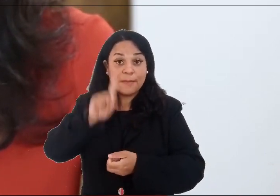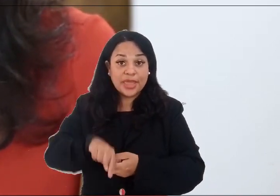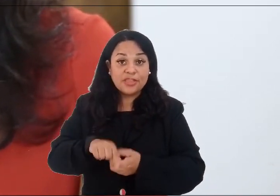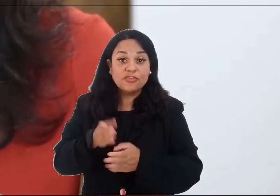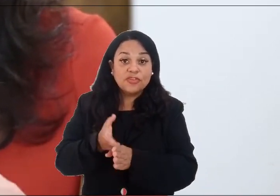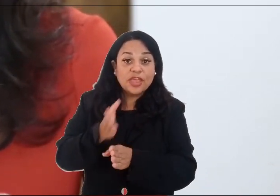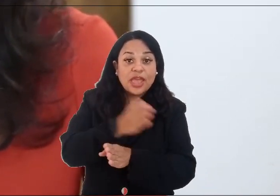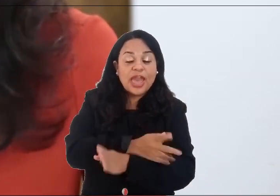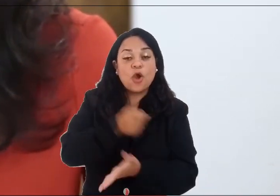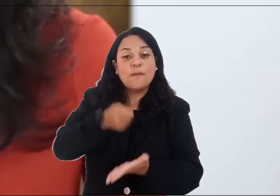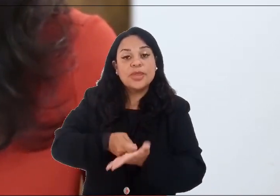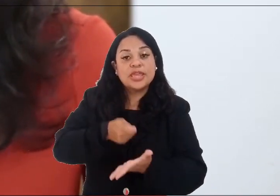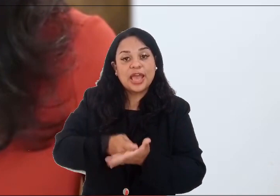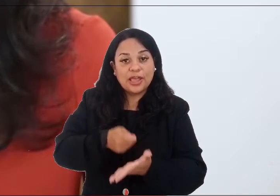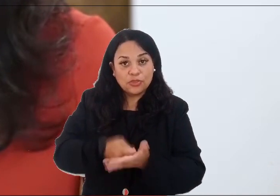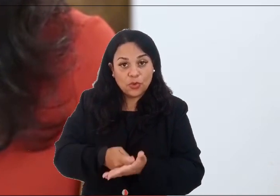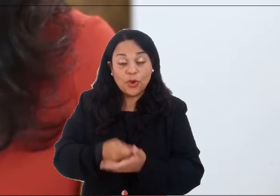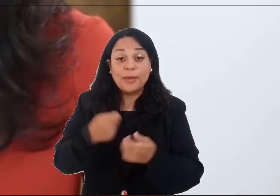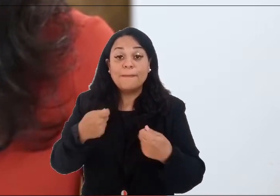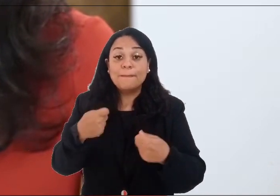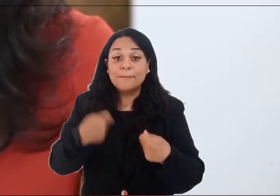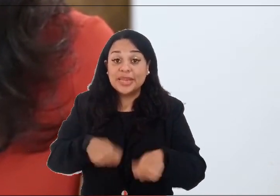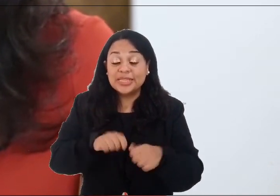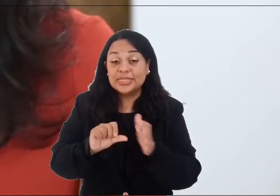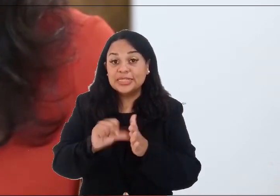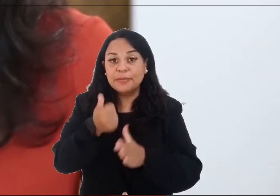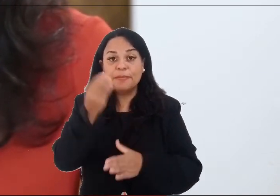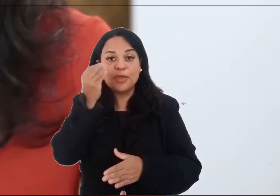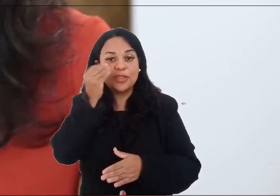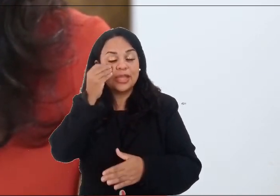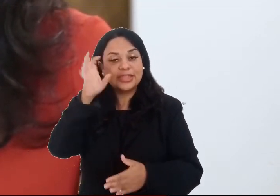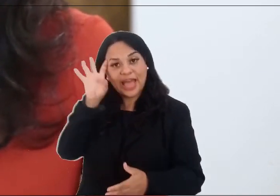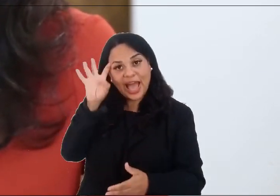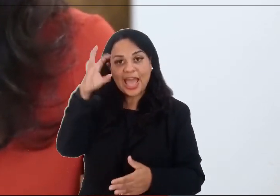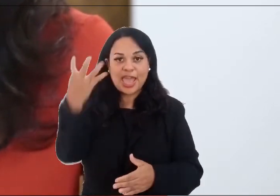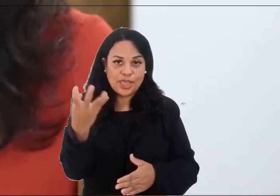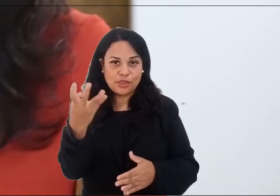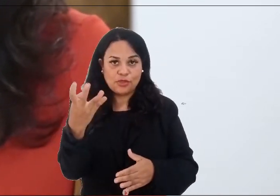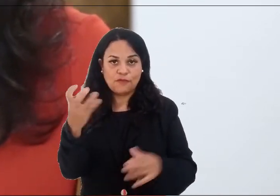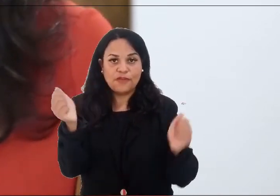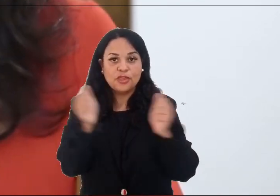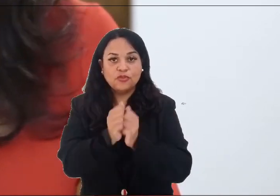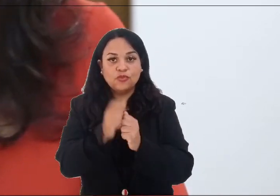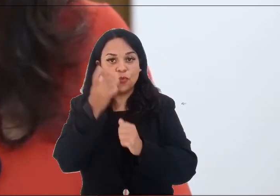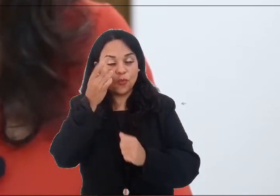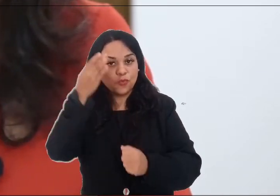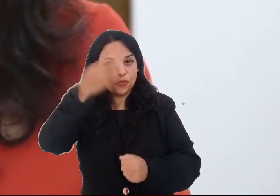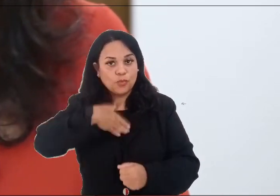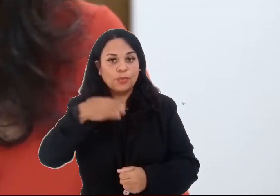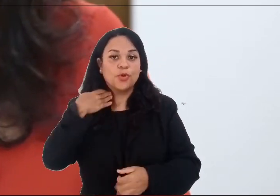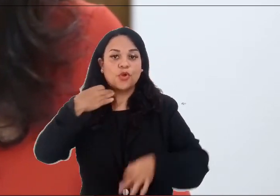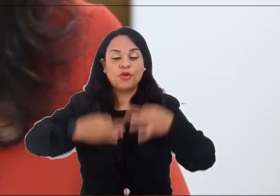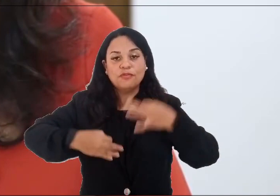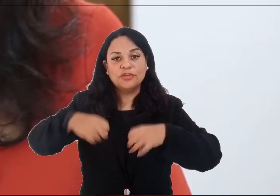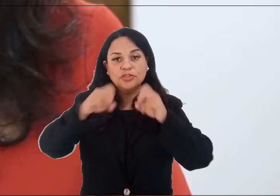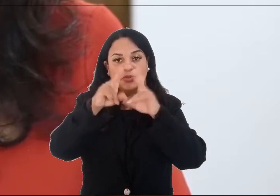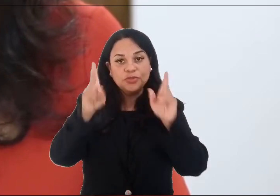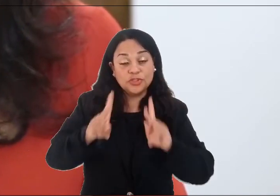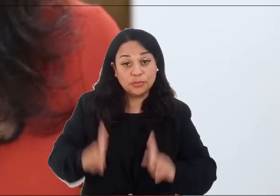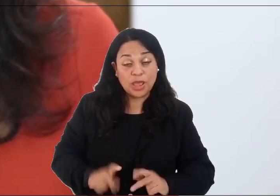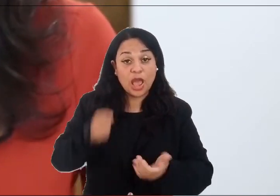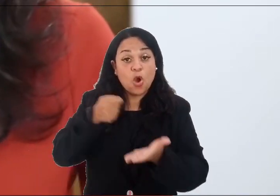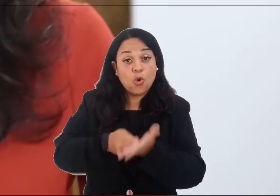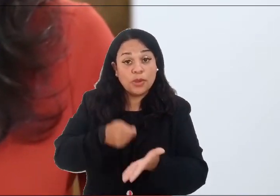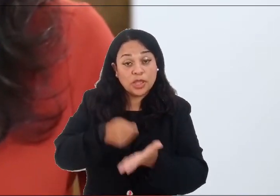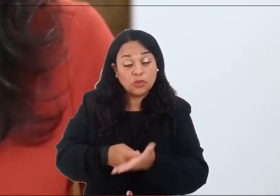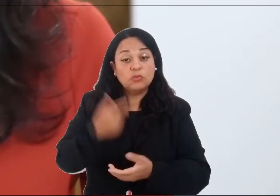podia entrar com uma ação em juízo se não tivesse tentado a conciliação perante um juiz de paz. Essa obrigatoriedade